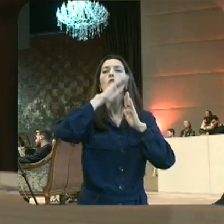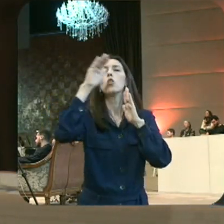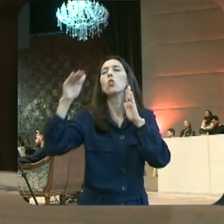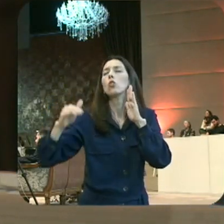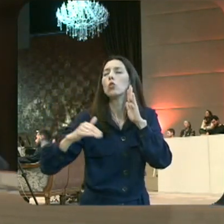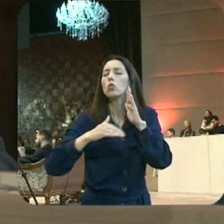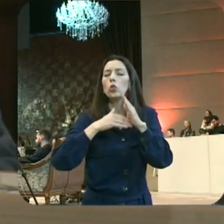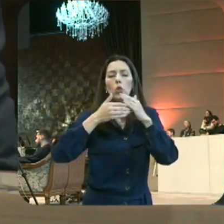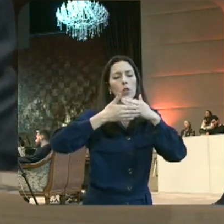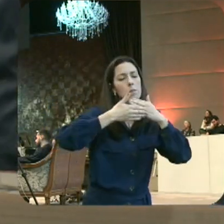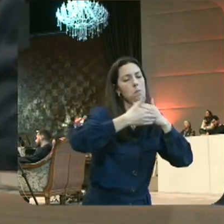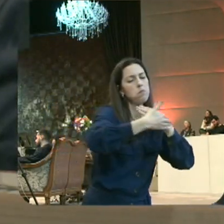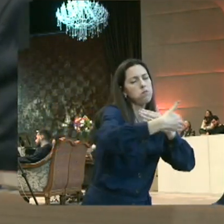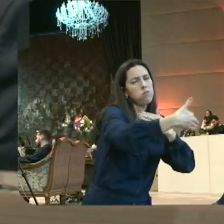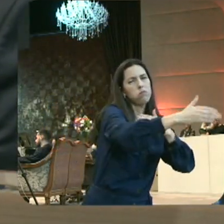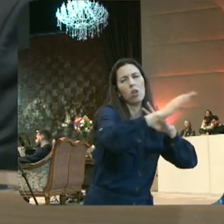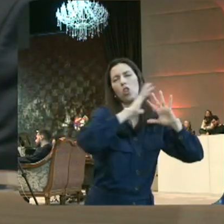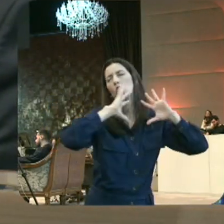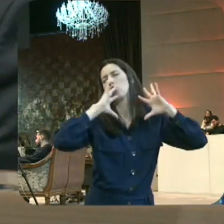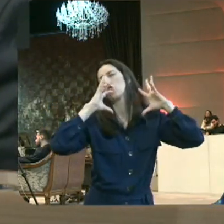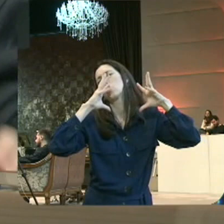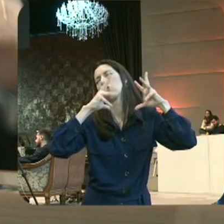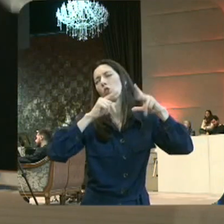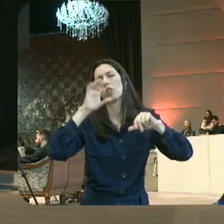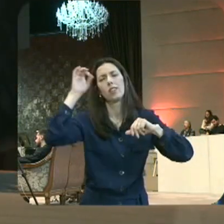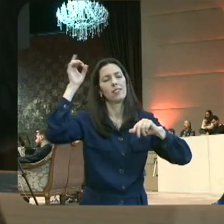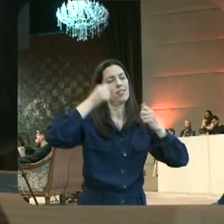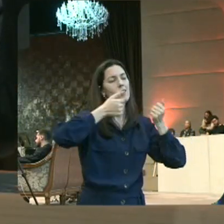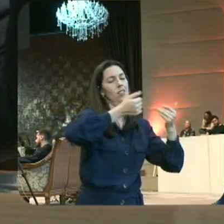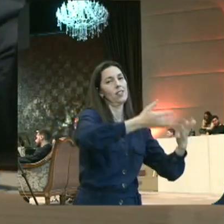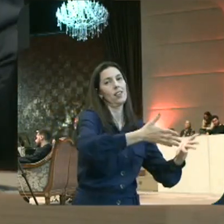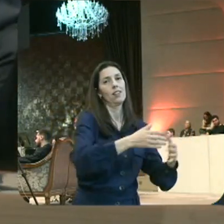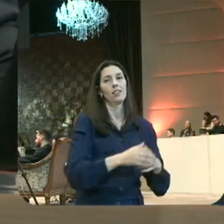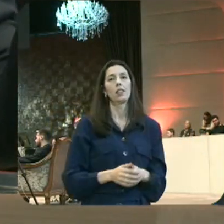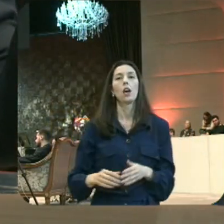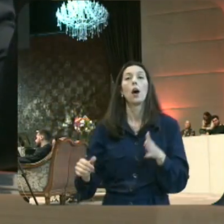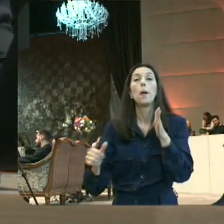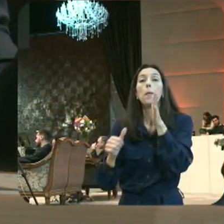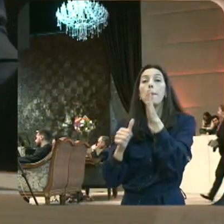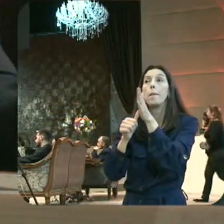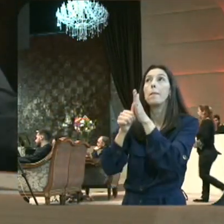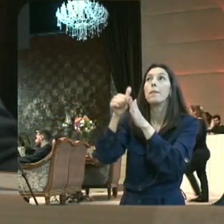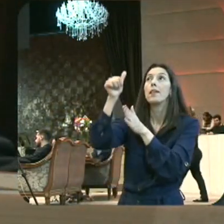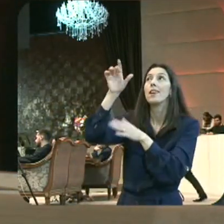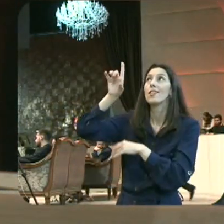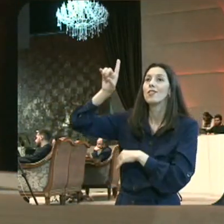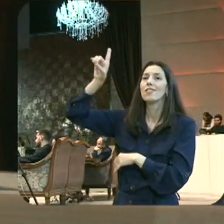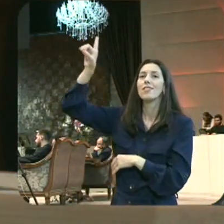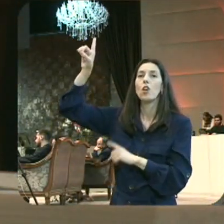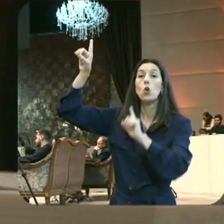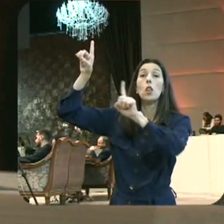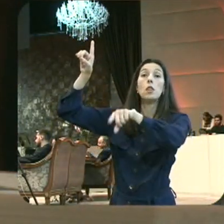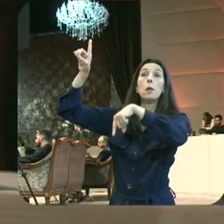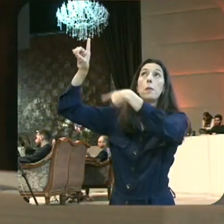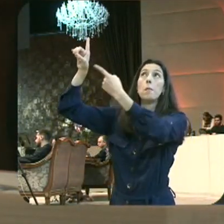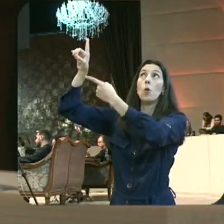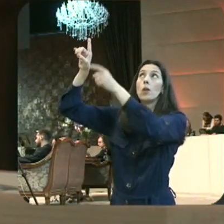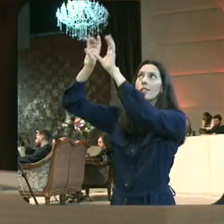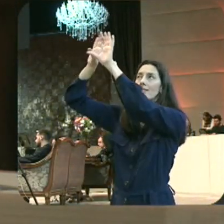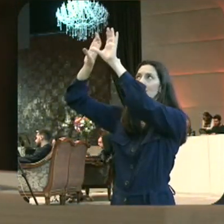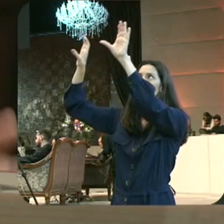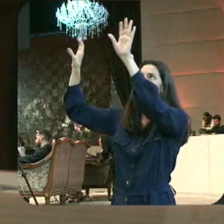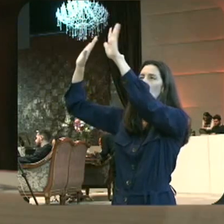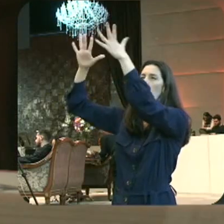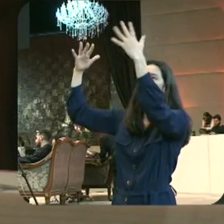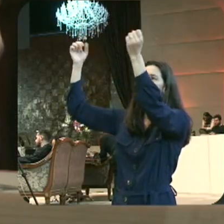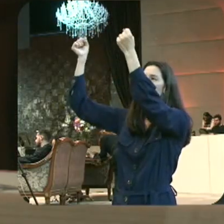Porque o princípio, tanto do Velho quanto do Novo Testamento, é primeiro Deus. Por isso,